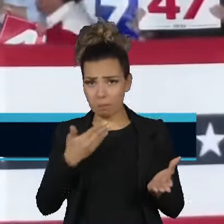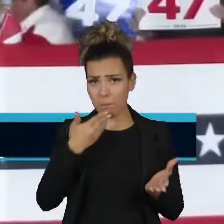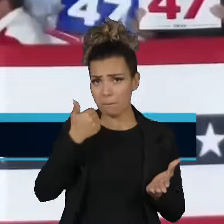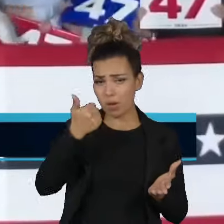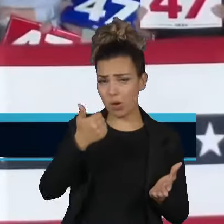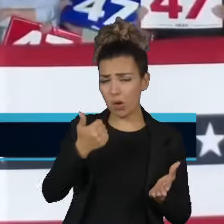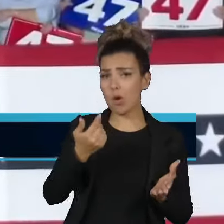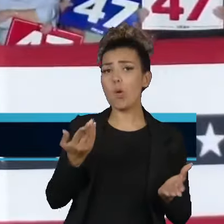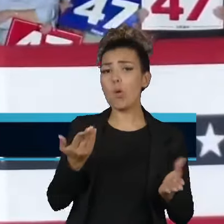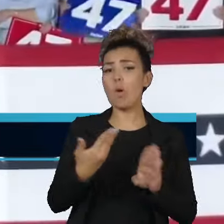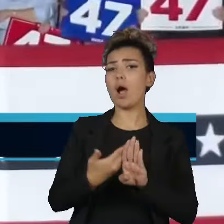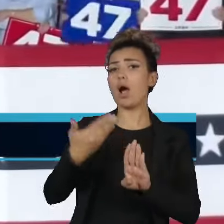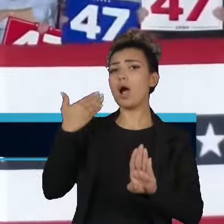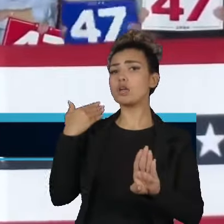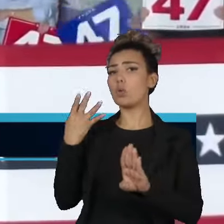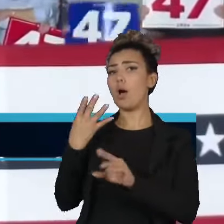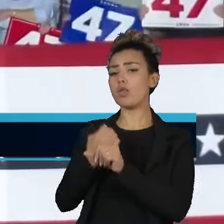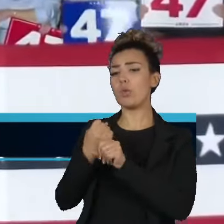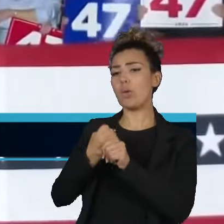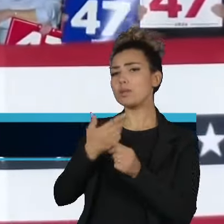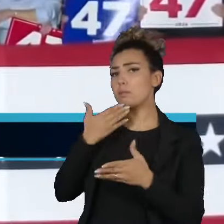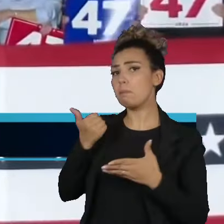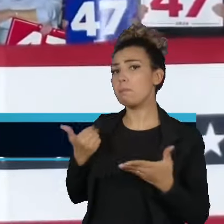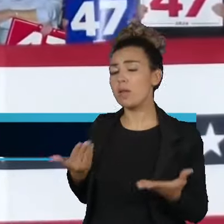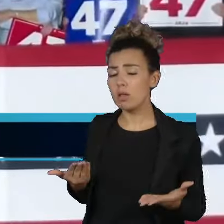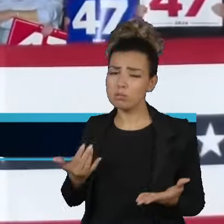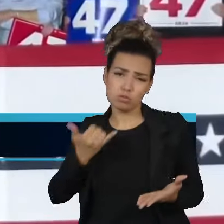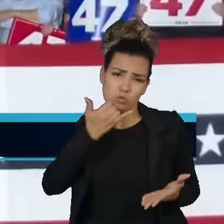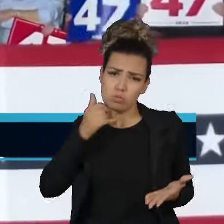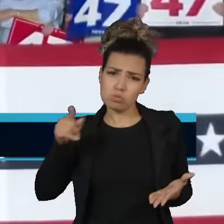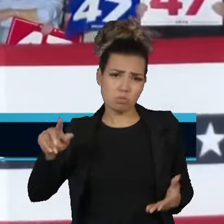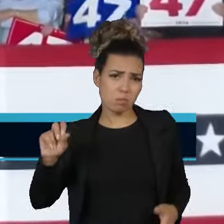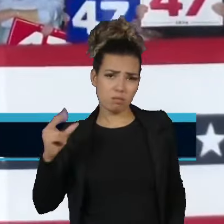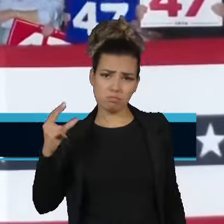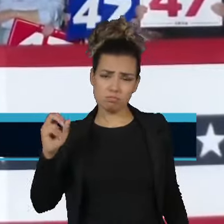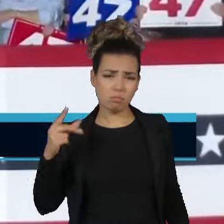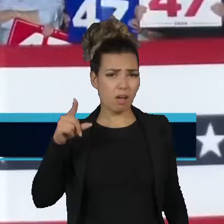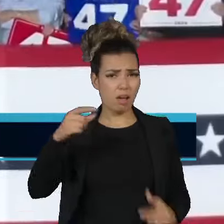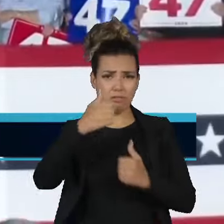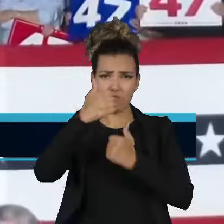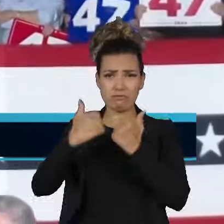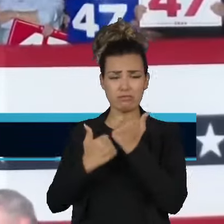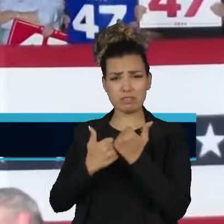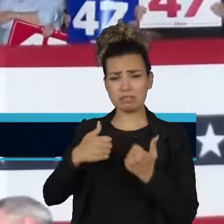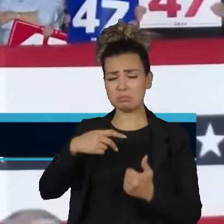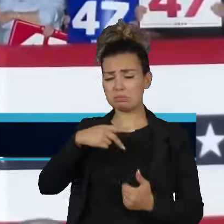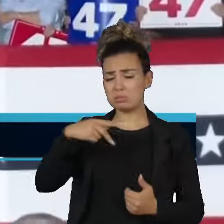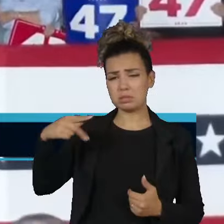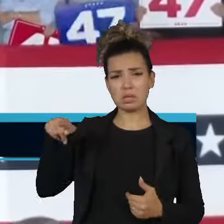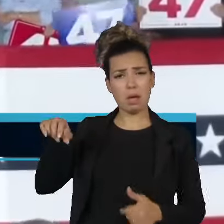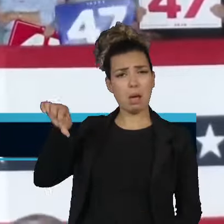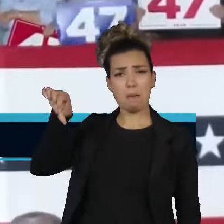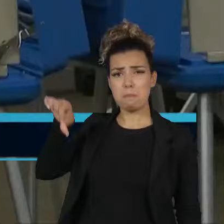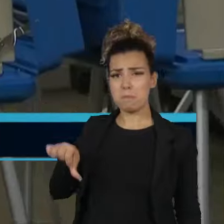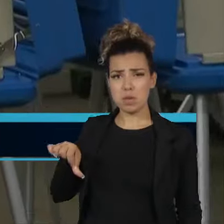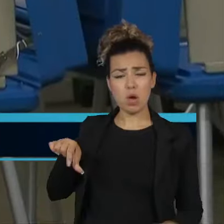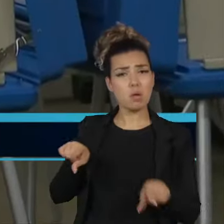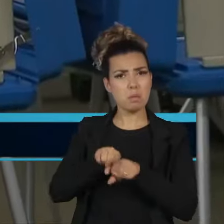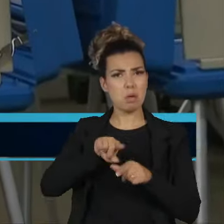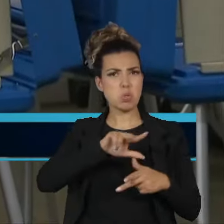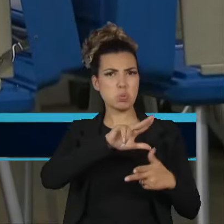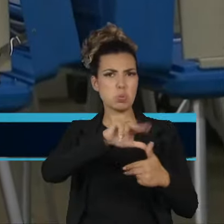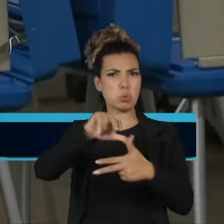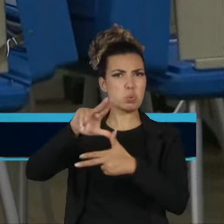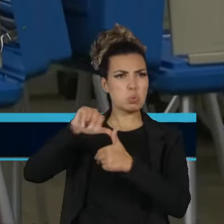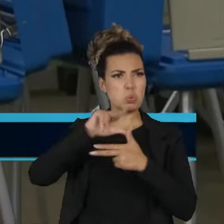adversária de a pior vice-presidente de todos os tempos e Apelou para as vítimas da passagem do furacão Helene o